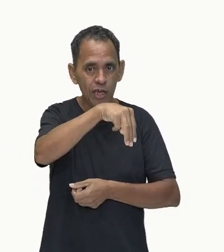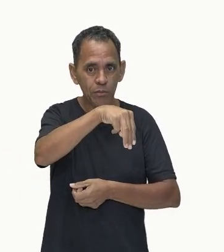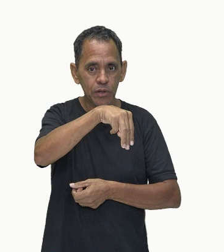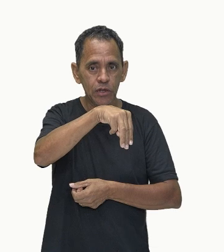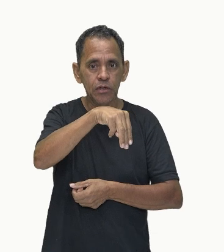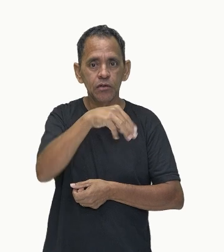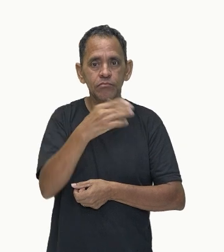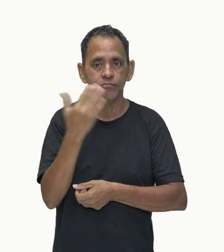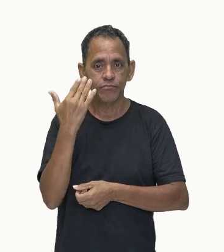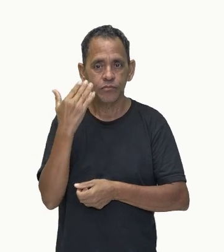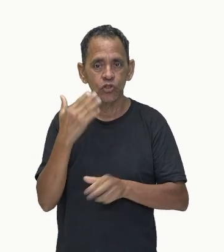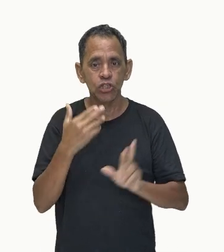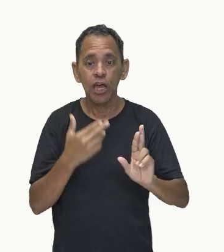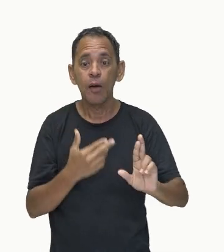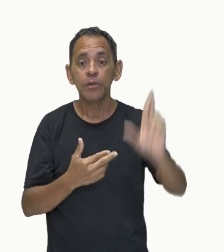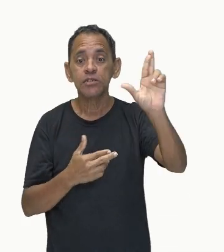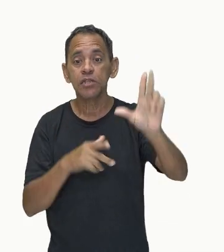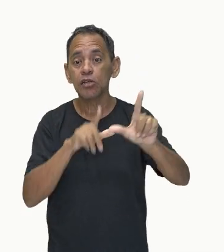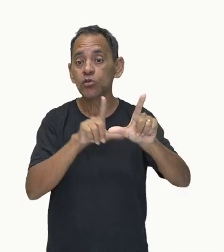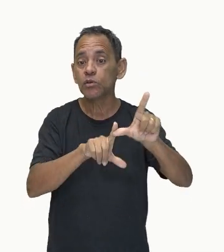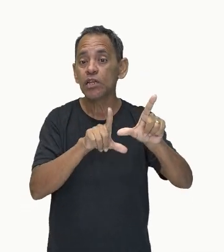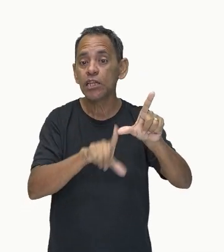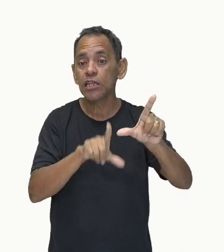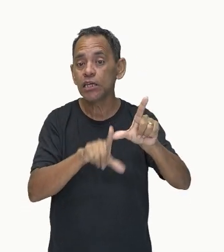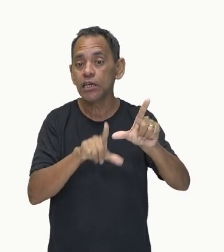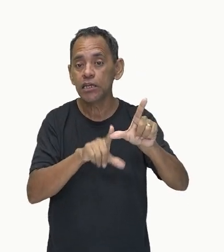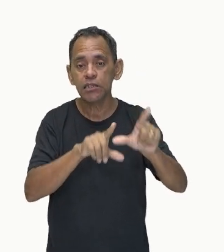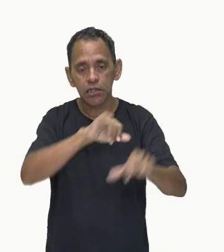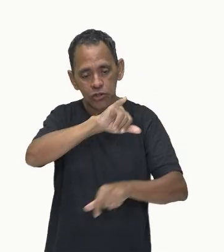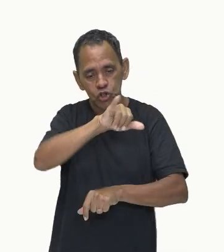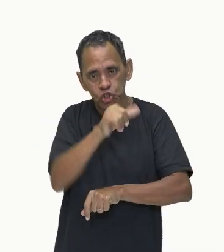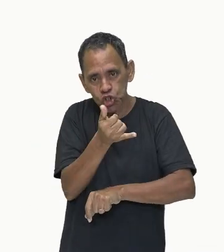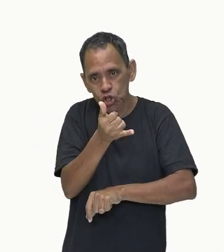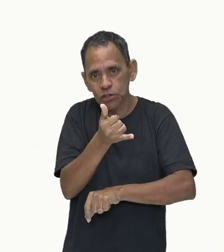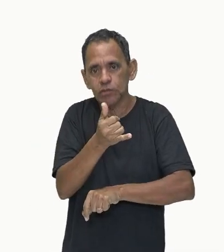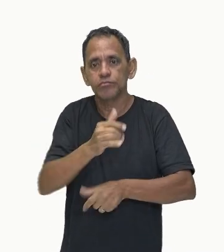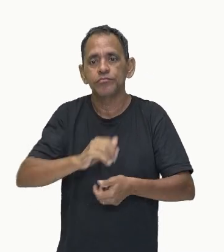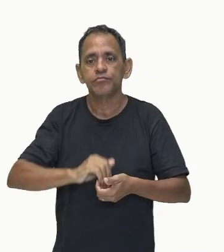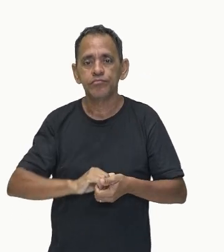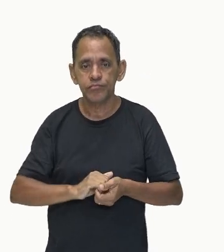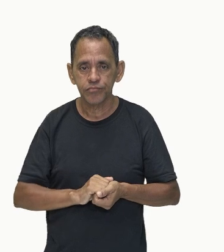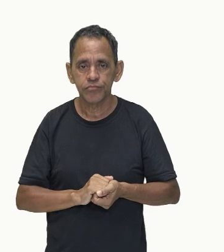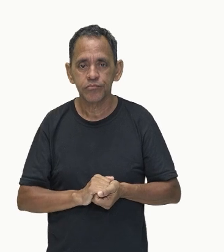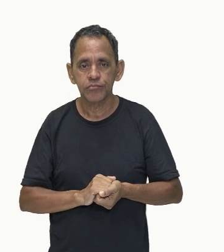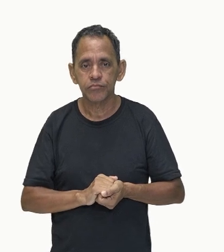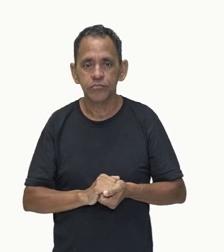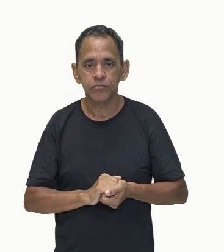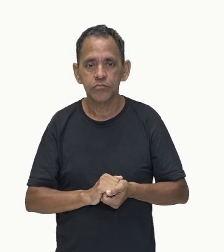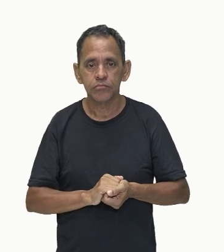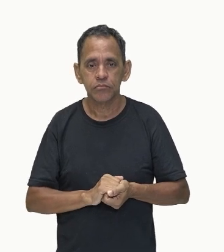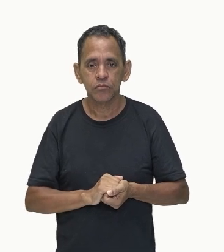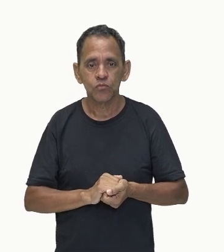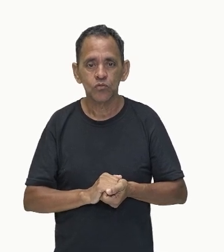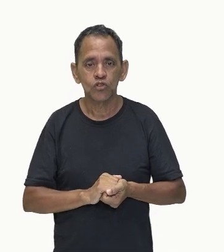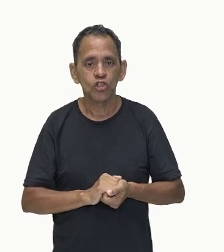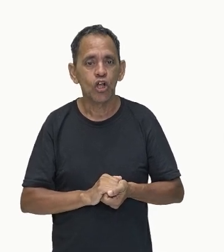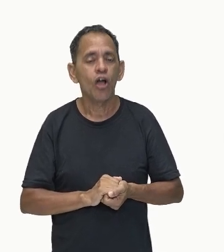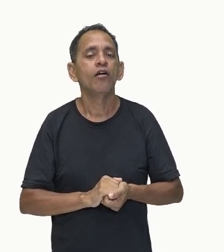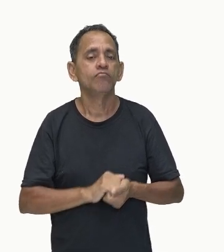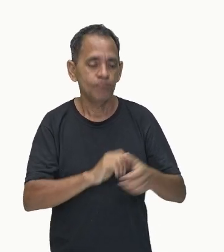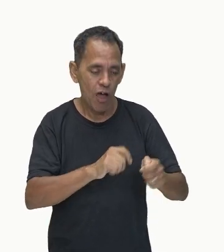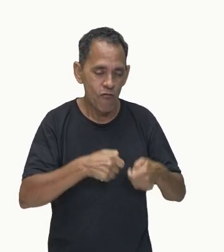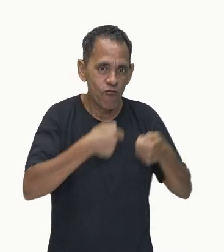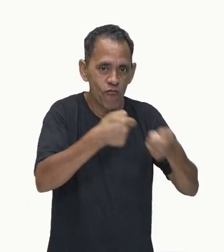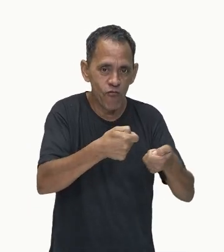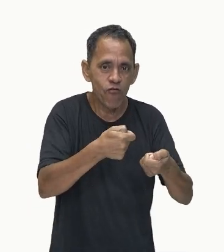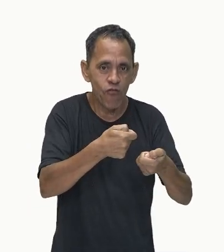é o joule, representado pela letra J. A força é uma grandeza vetorial